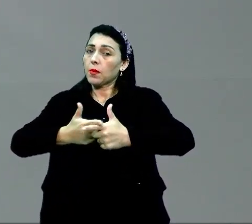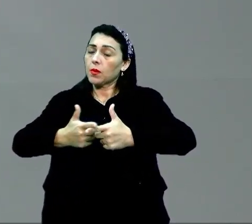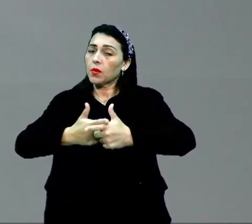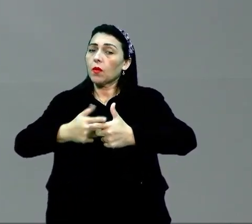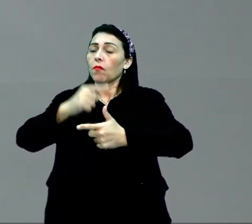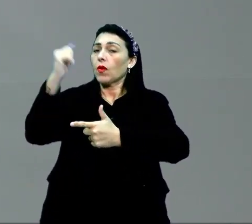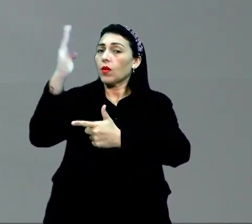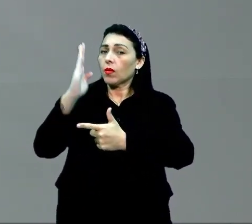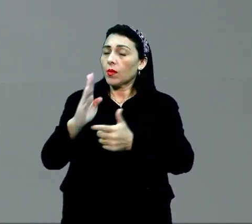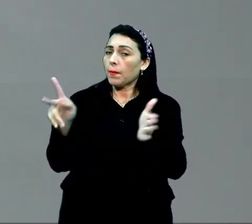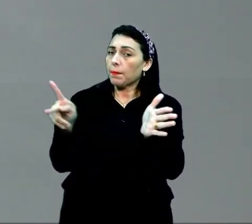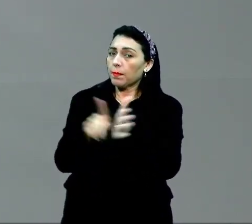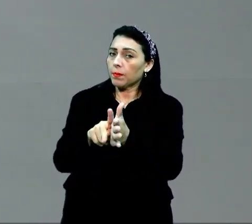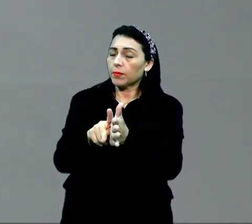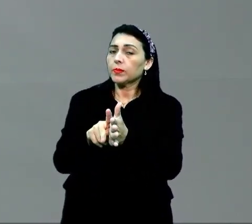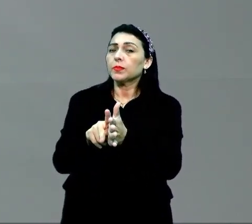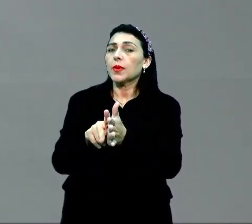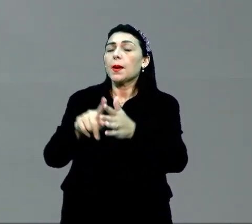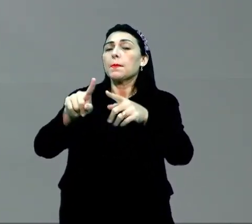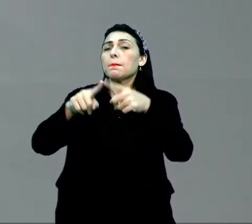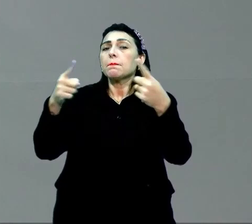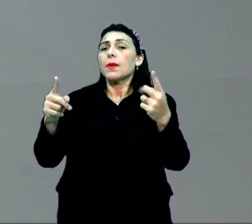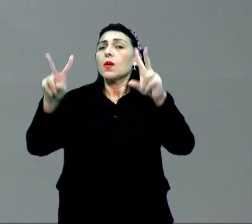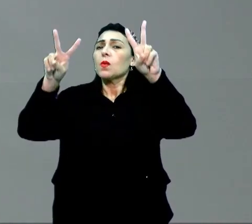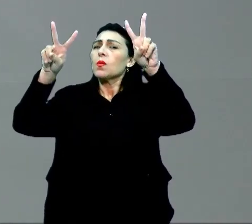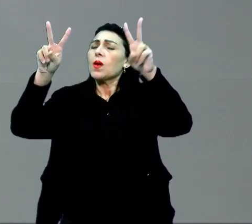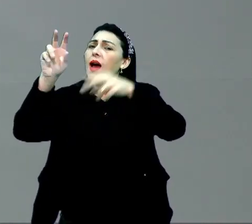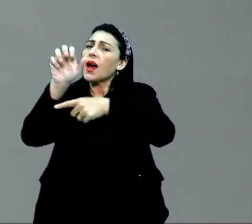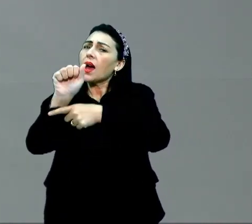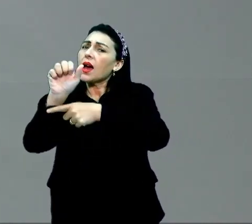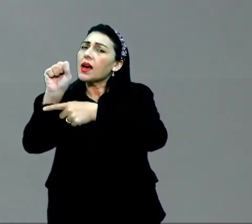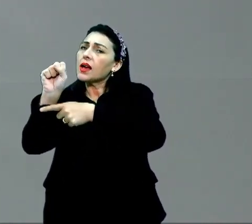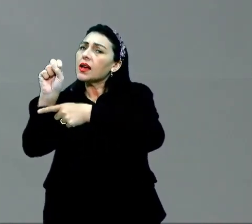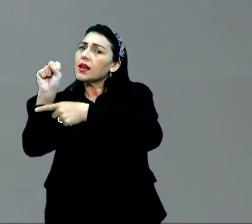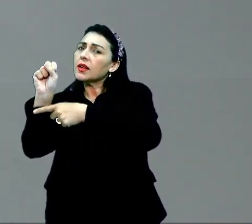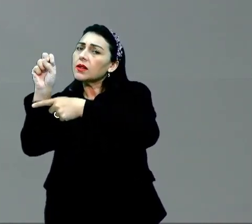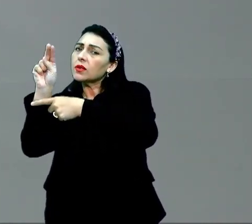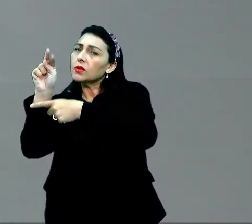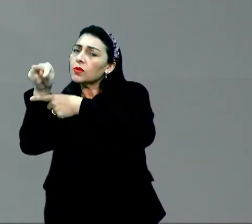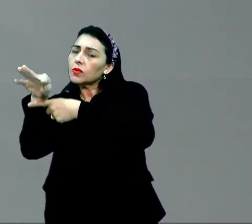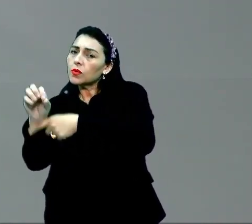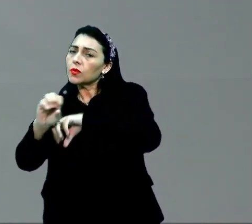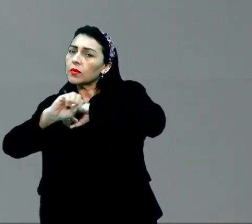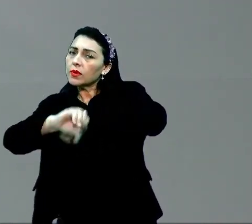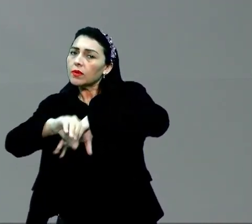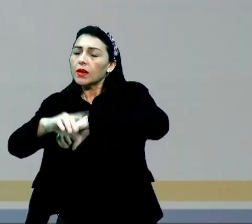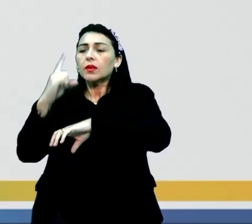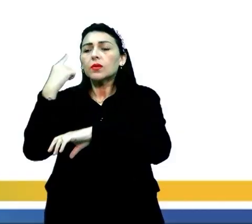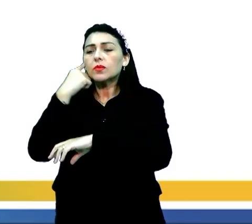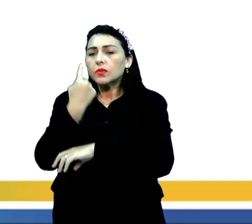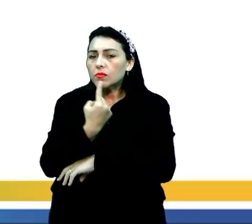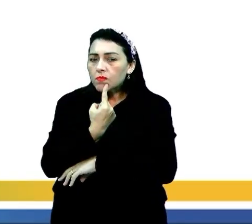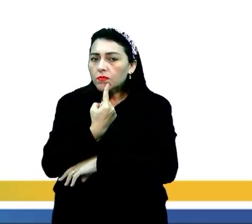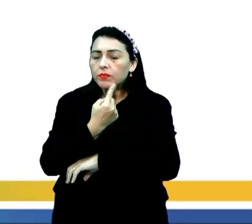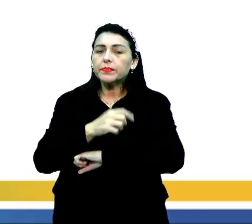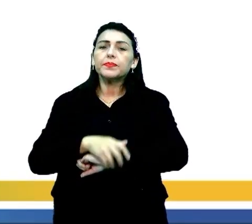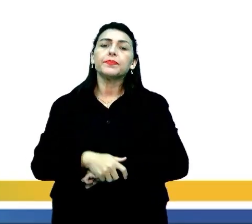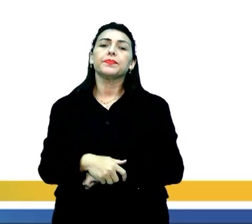do Brasil especificamente, mas o assunto é a educação do surdo.